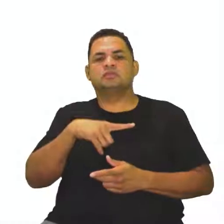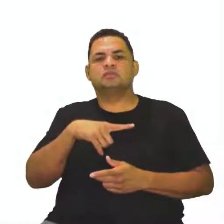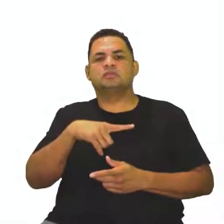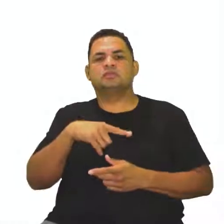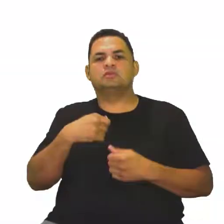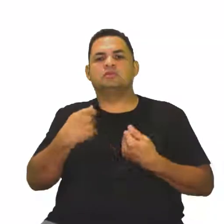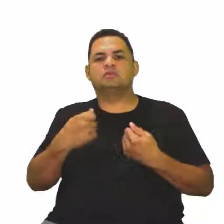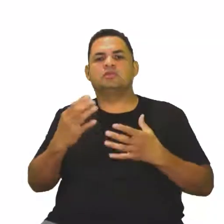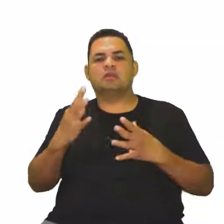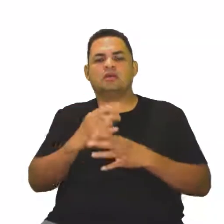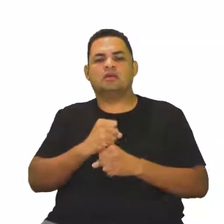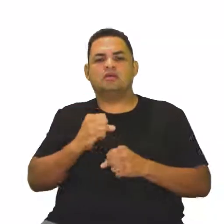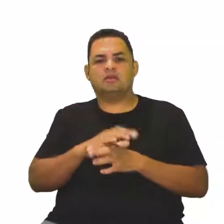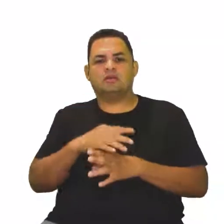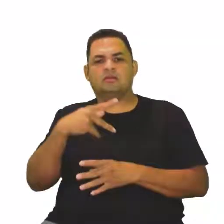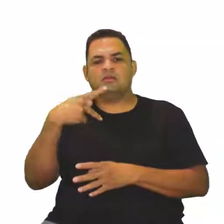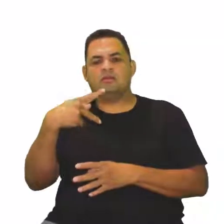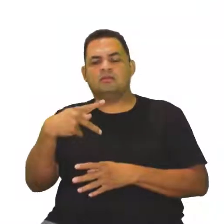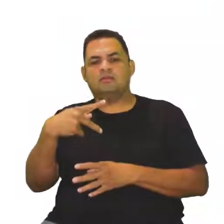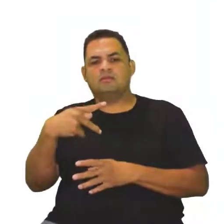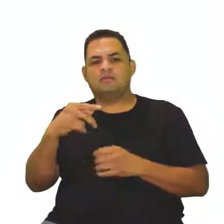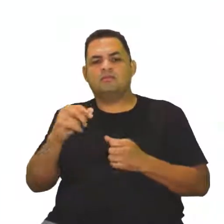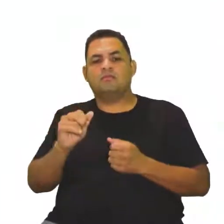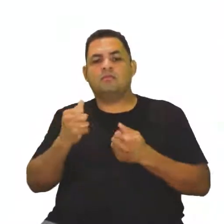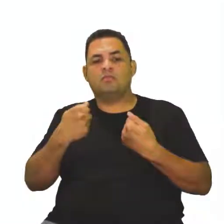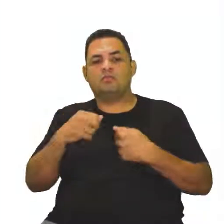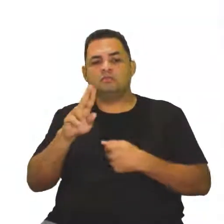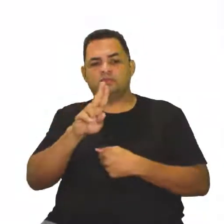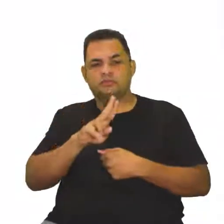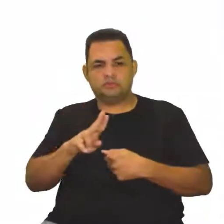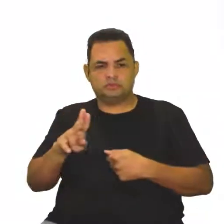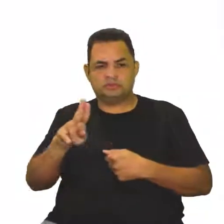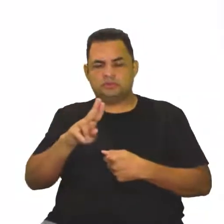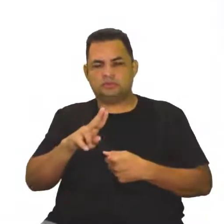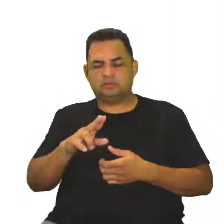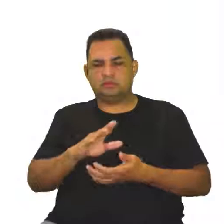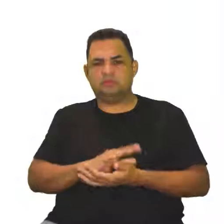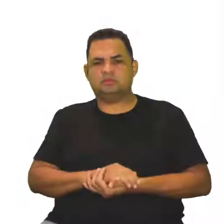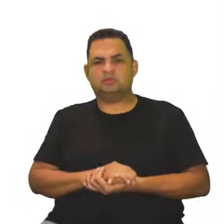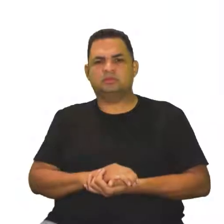calcular a potência, eu posso utilizar essa formulazinha aí,